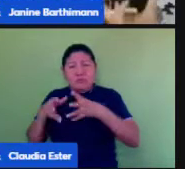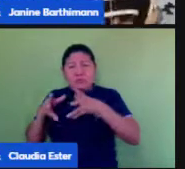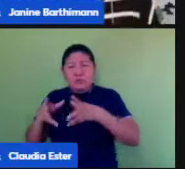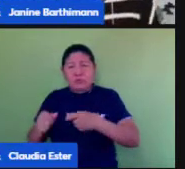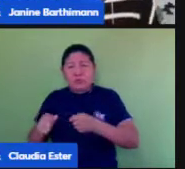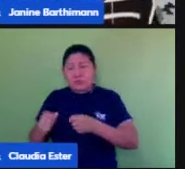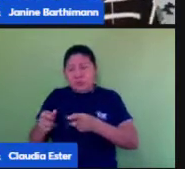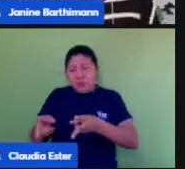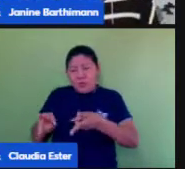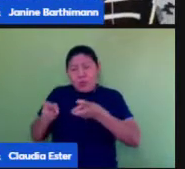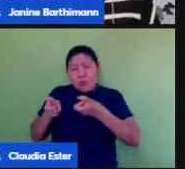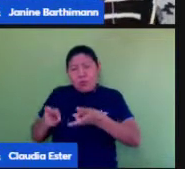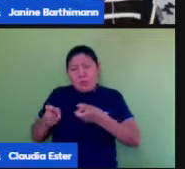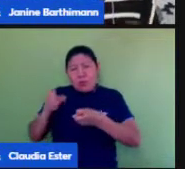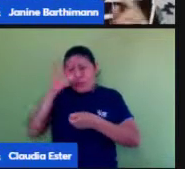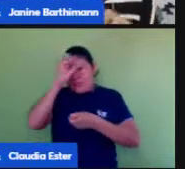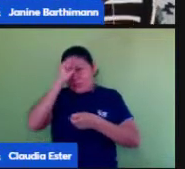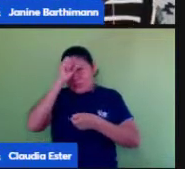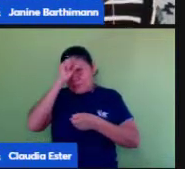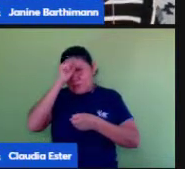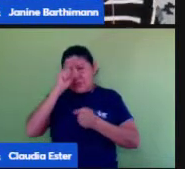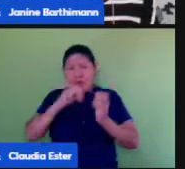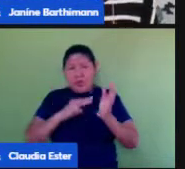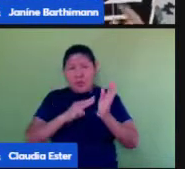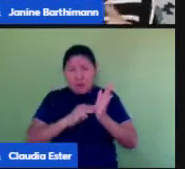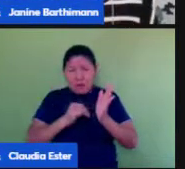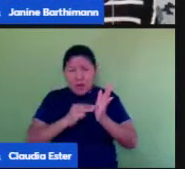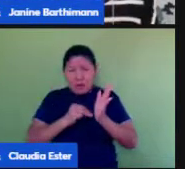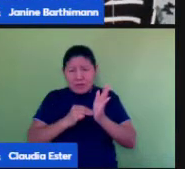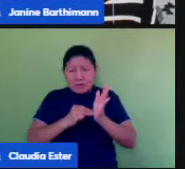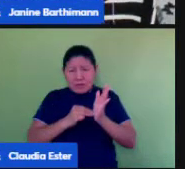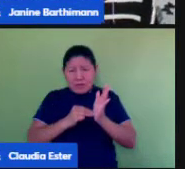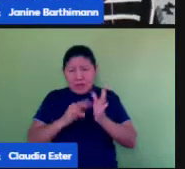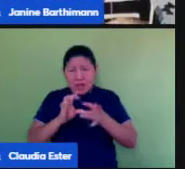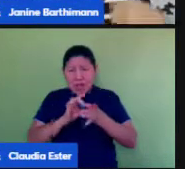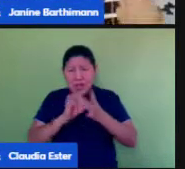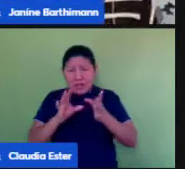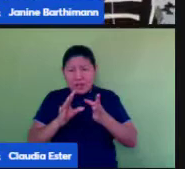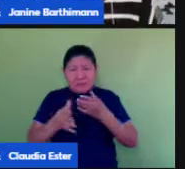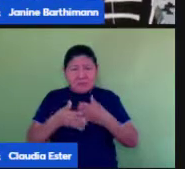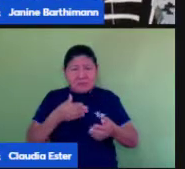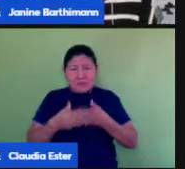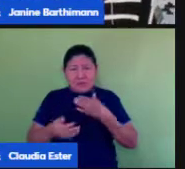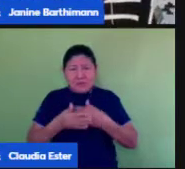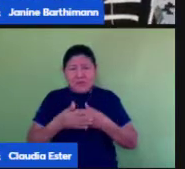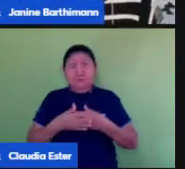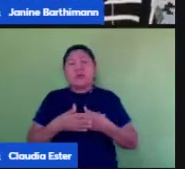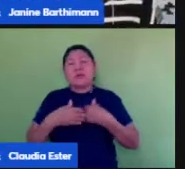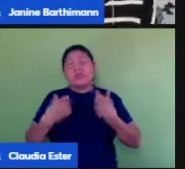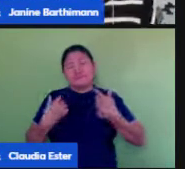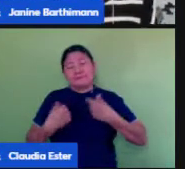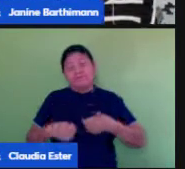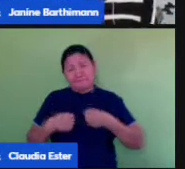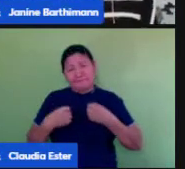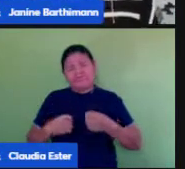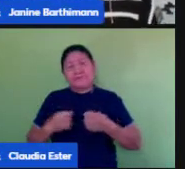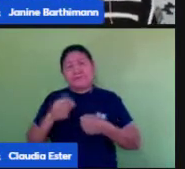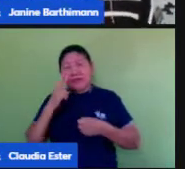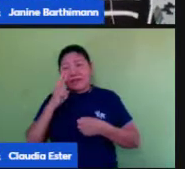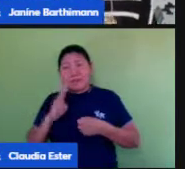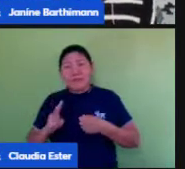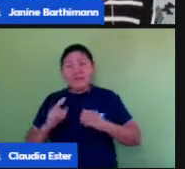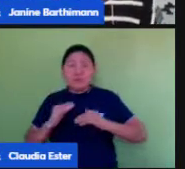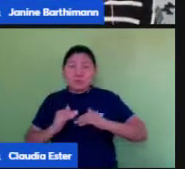que o método não está sendo utilizado por ser utilizado, mas porque ele está tendo um fundamento e um desenvolvimento progressivo